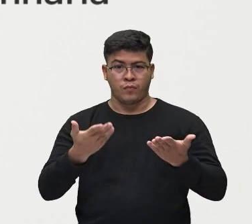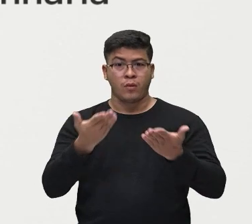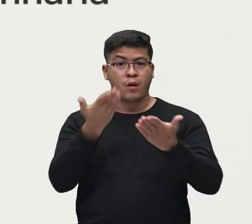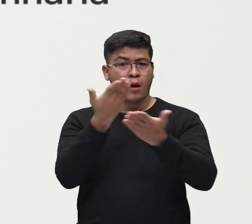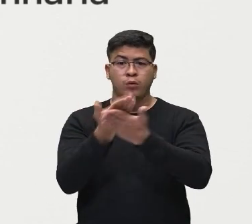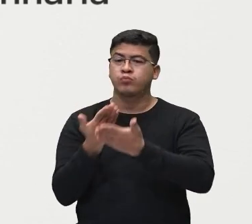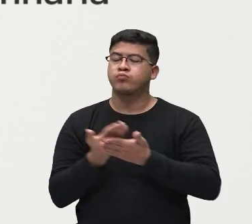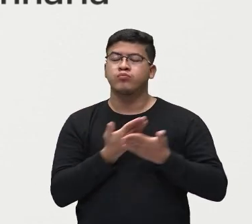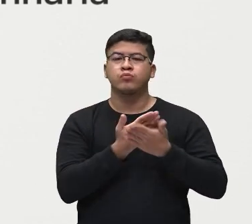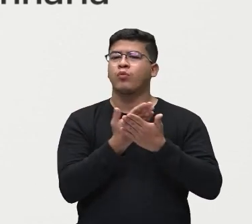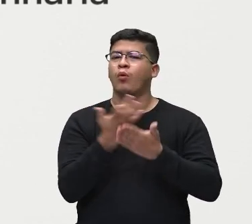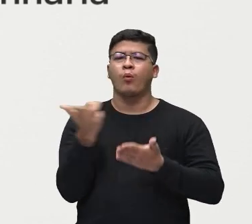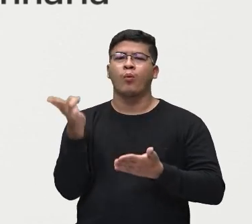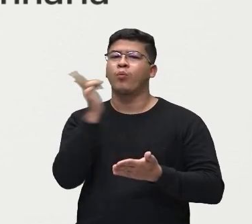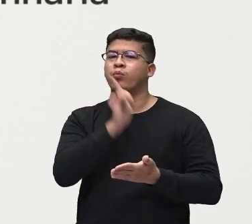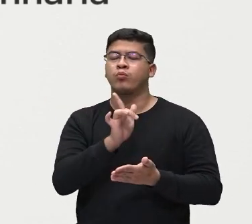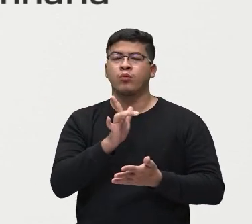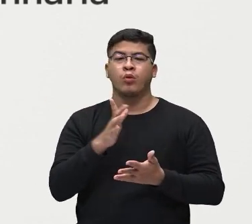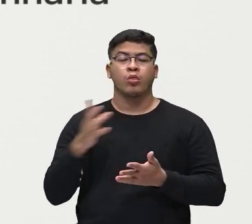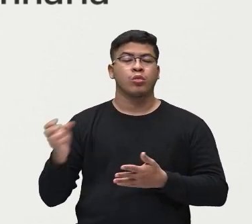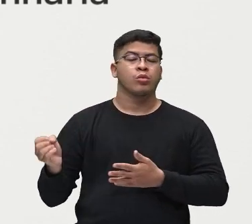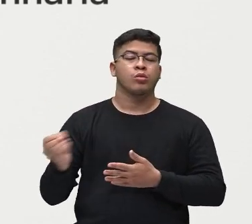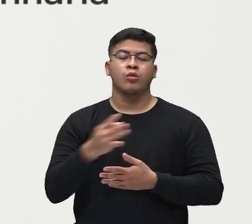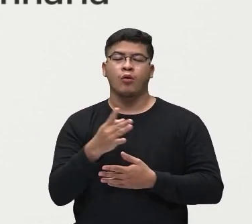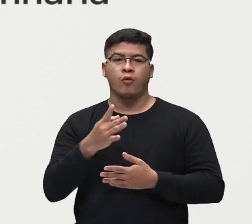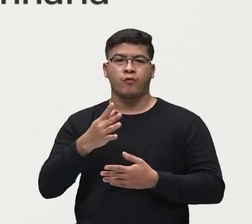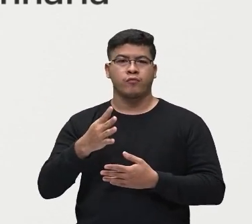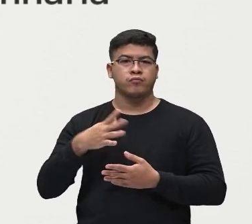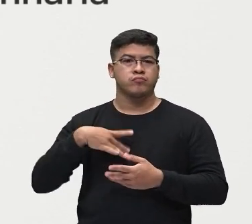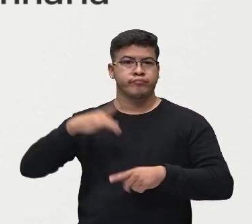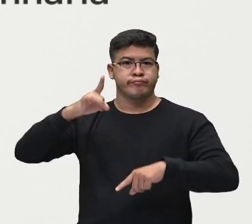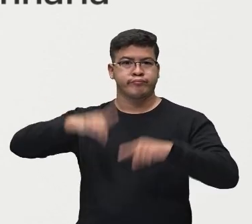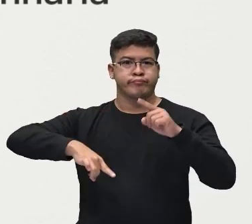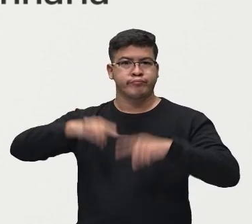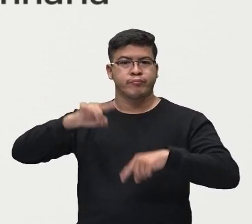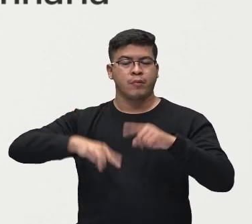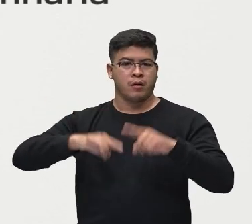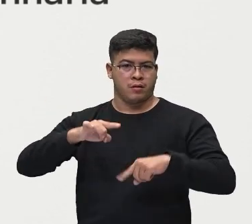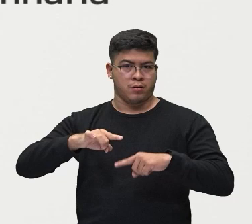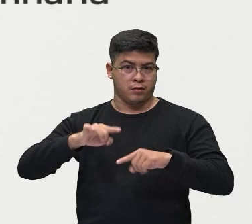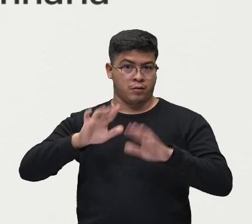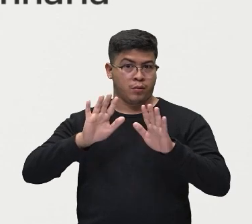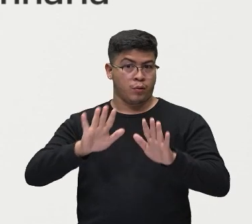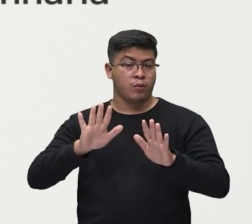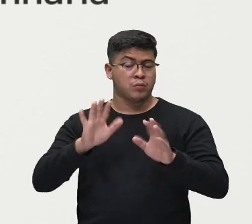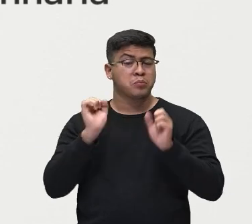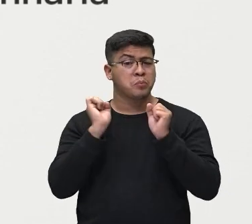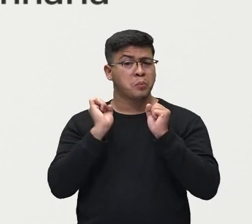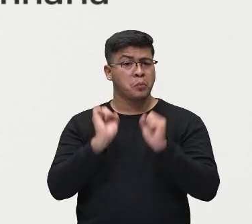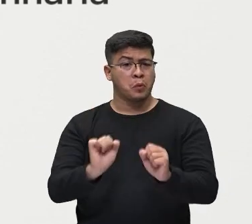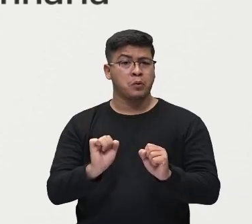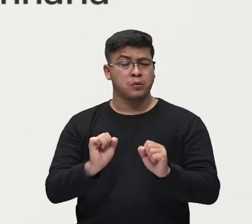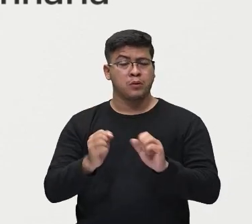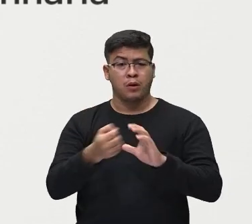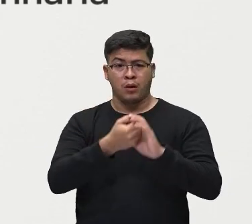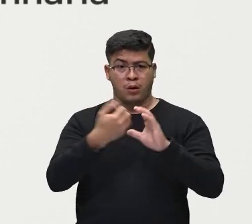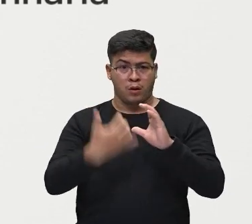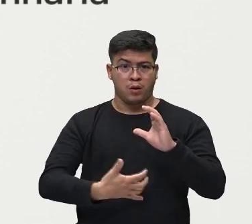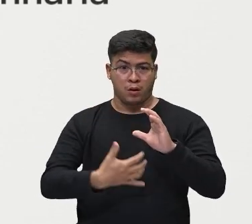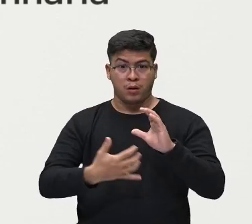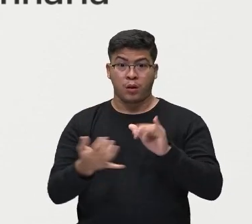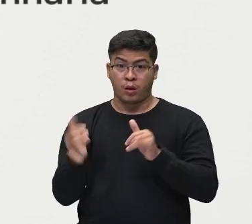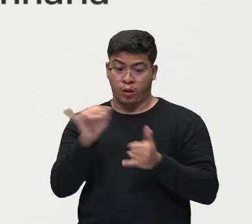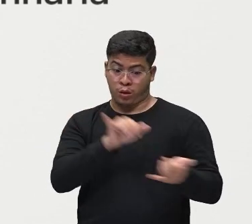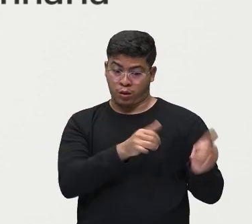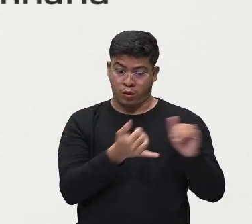para a obtenção de novos tipos de materiais que possuam propriedades químicas